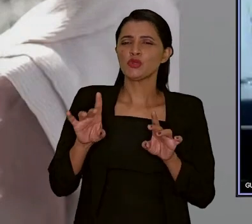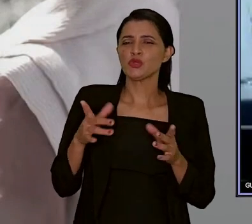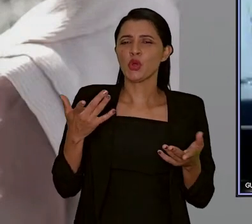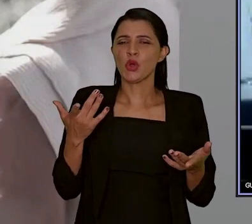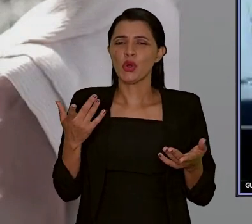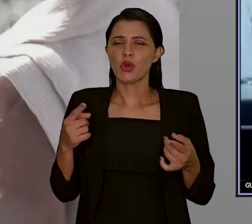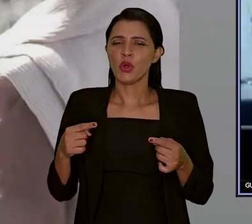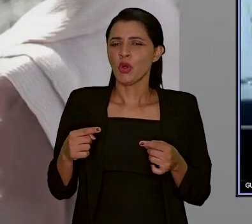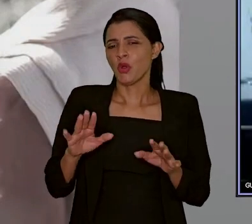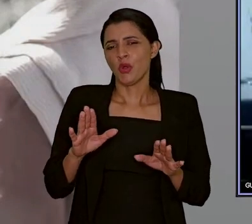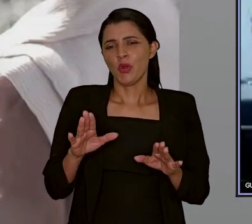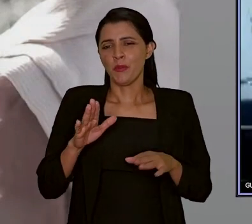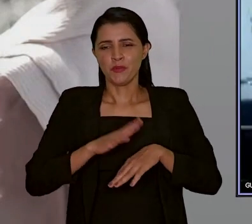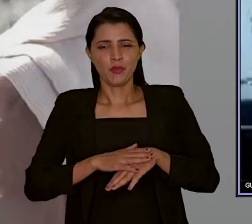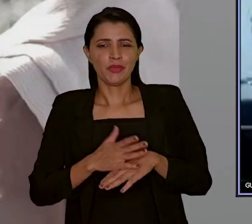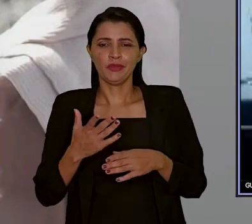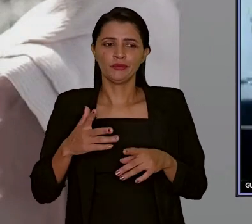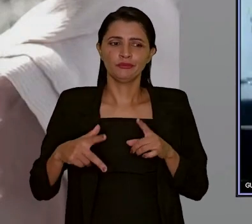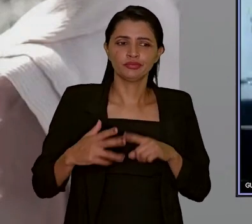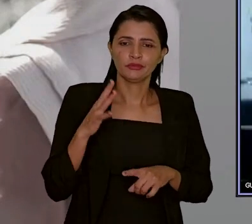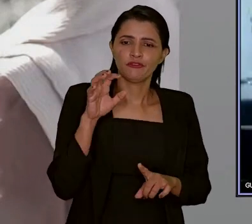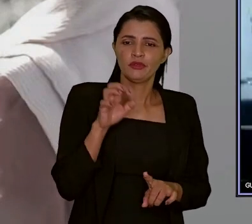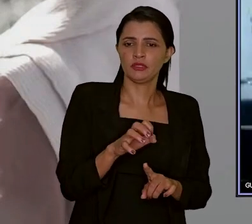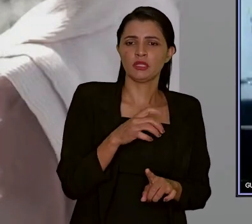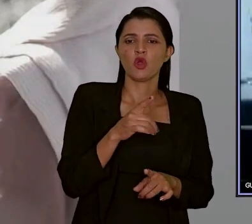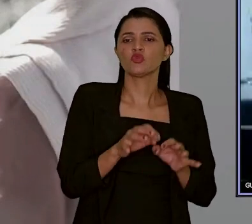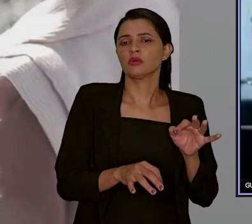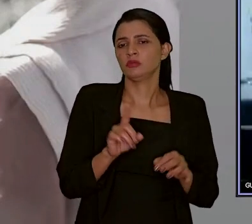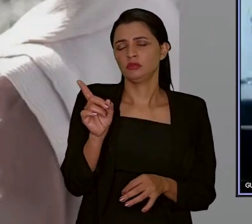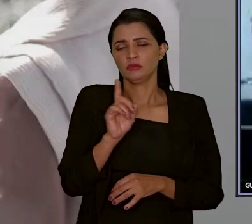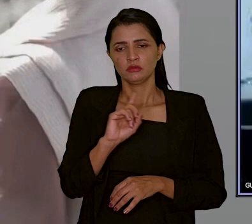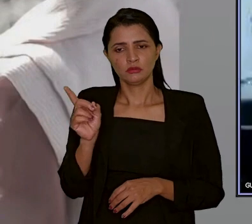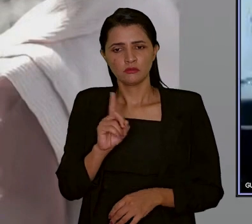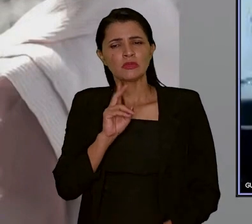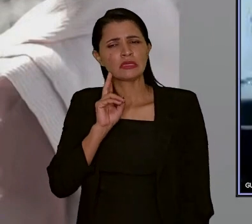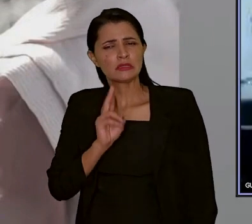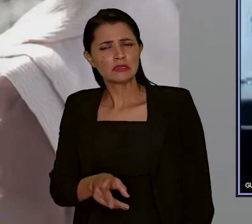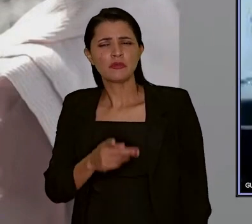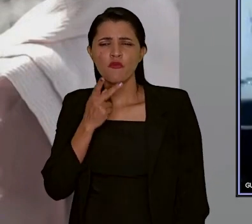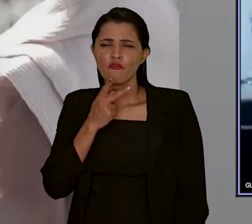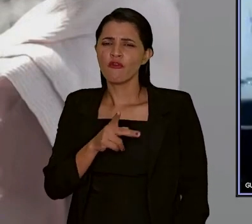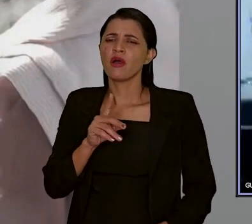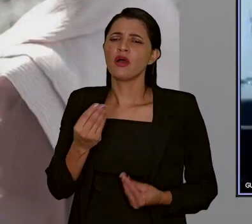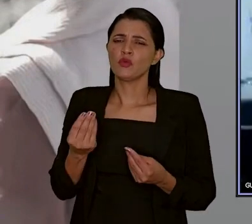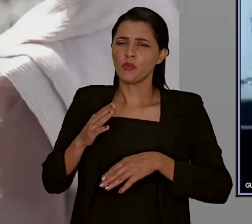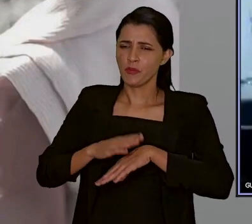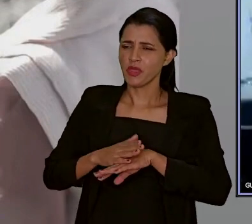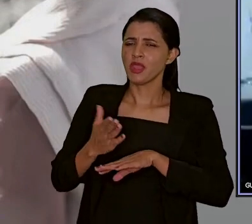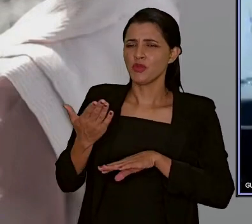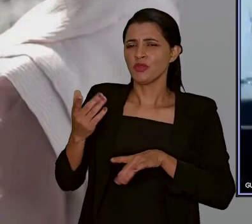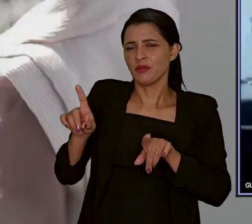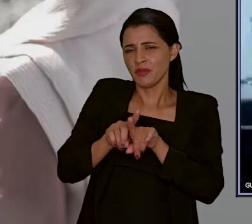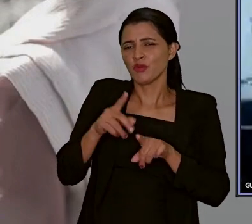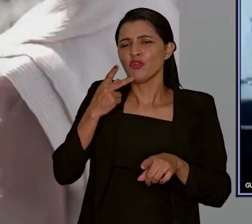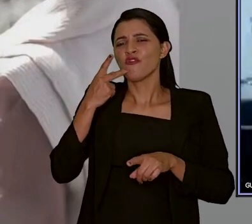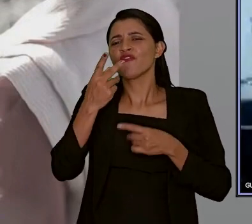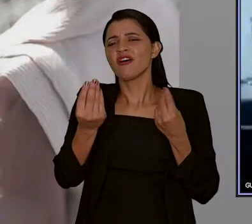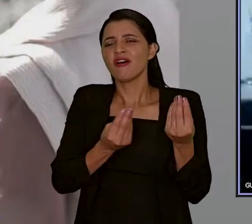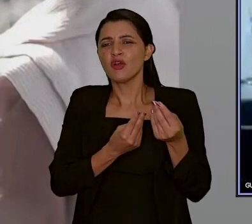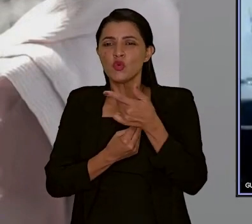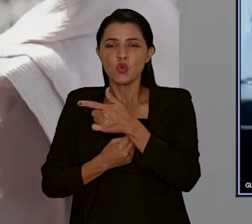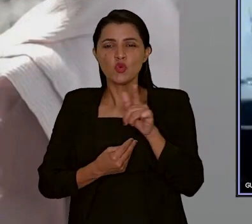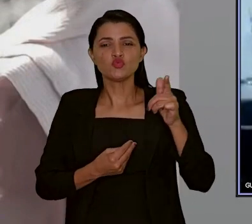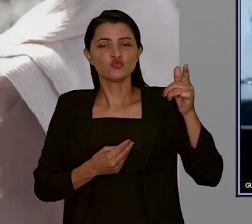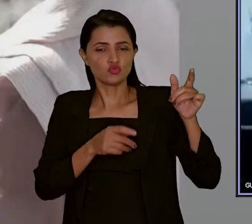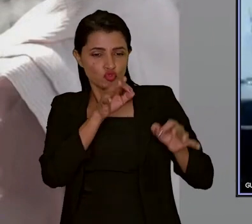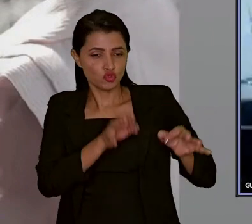nenhum momento interferir no julgamento da causa. Eu sempre digo claramente, até quando eu me reporto a algum juiz, né, e